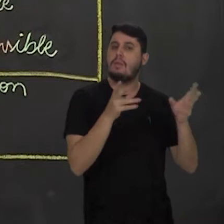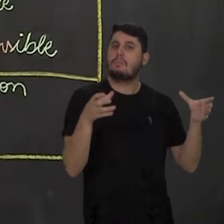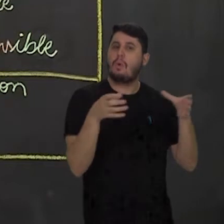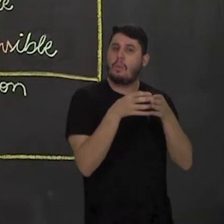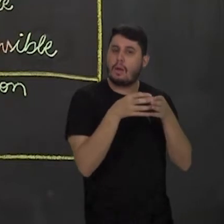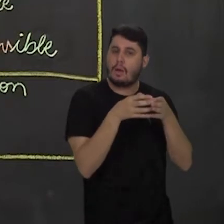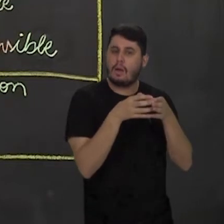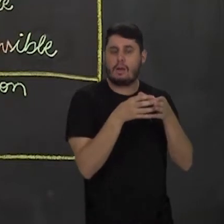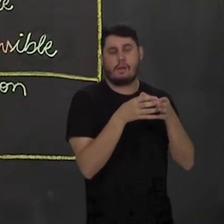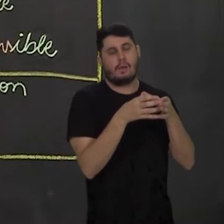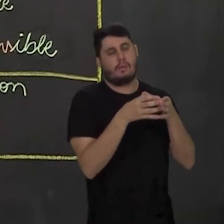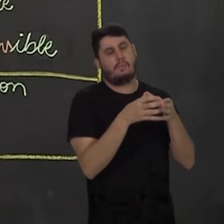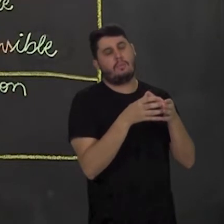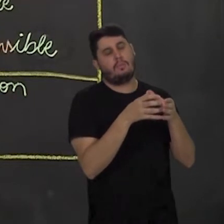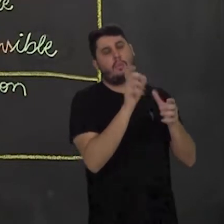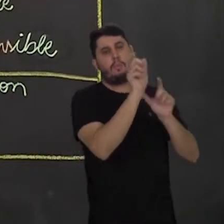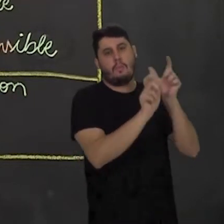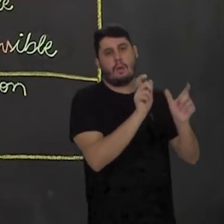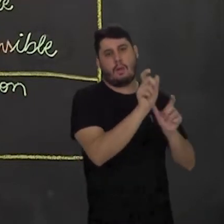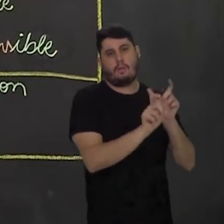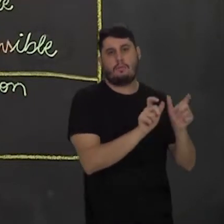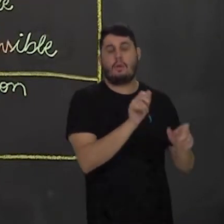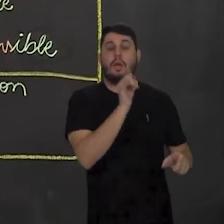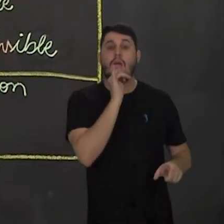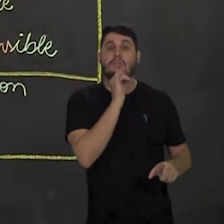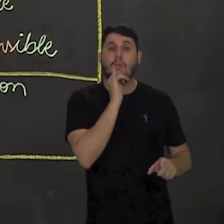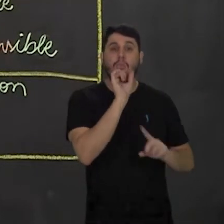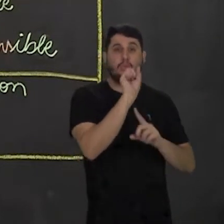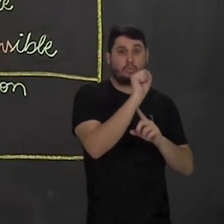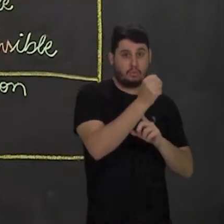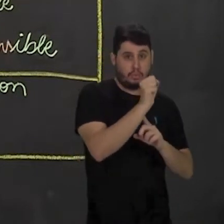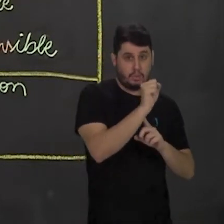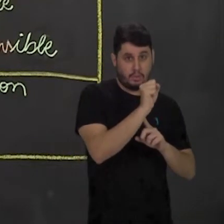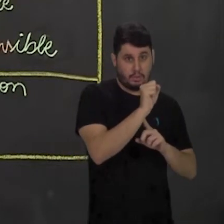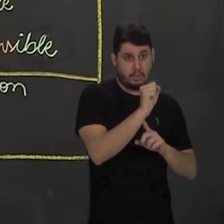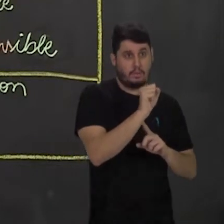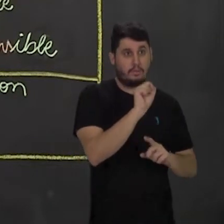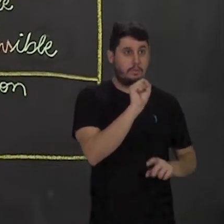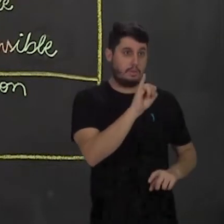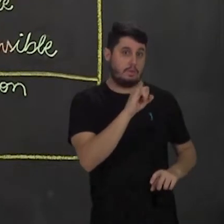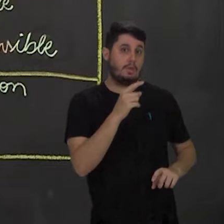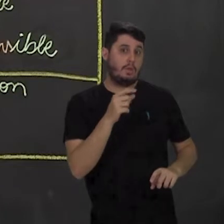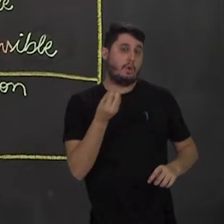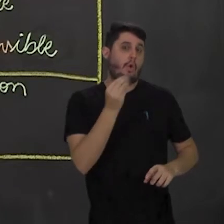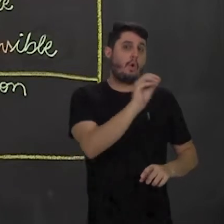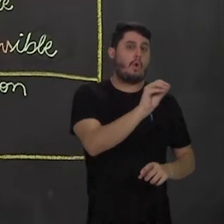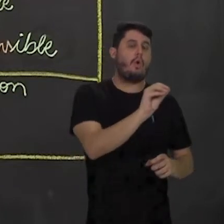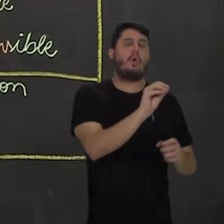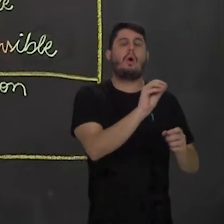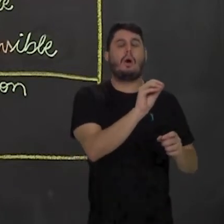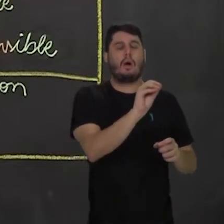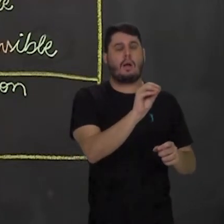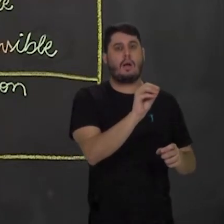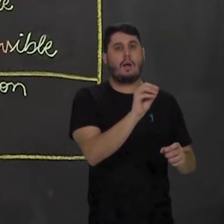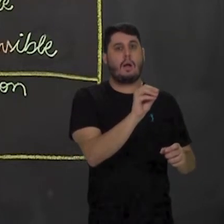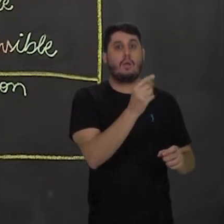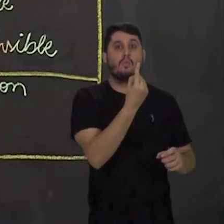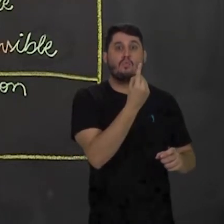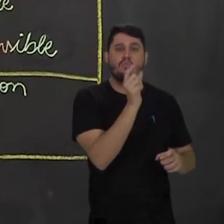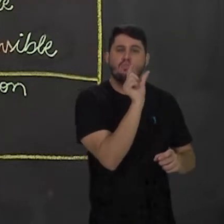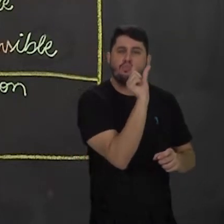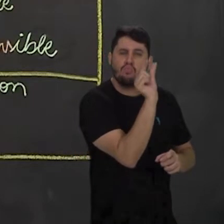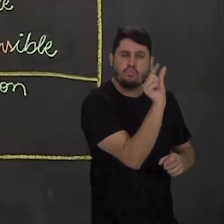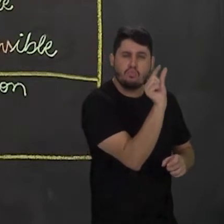dessa palavra. Ou seja, se eu tiver um substantivo e eu acrescentar no início deste substantivo um